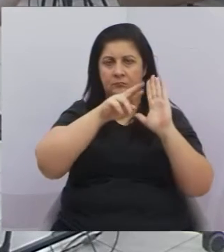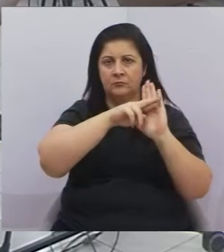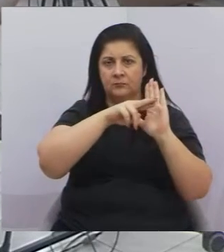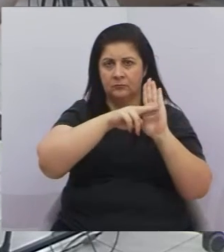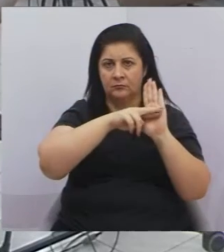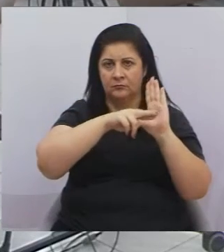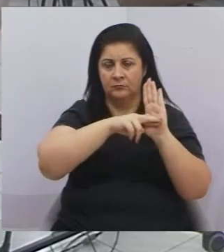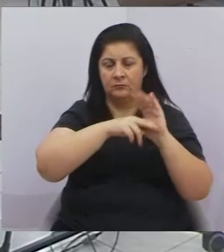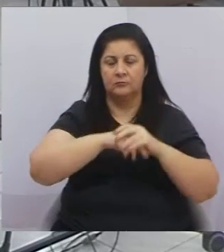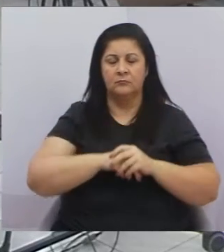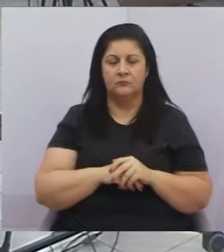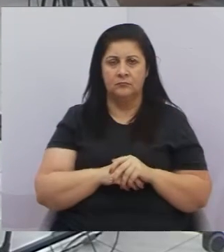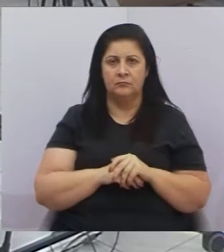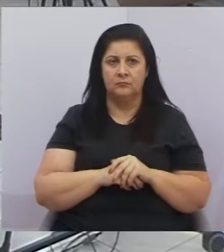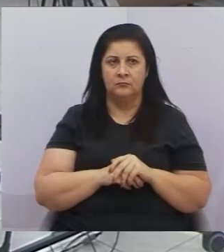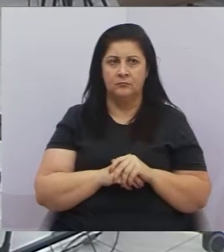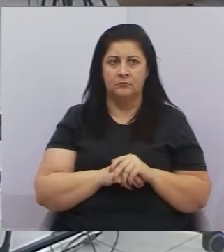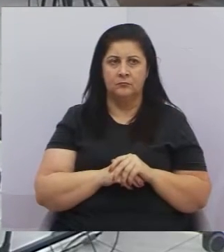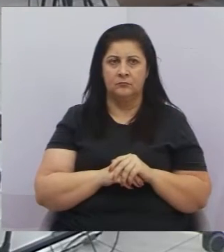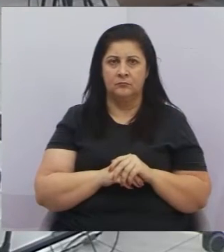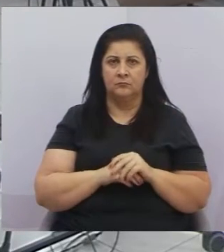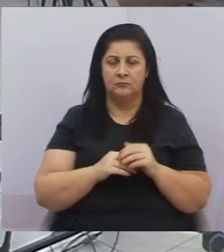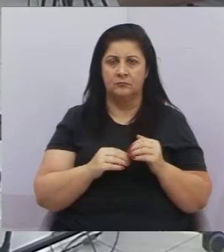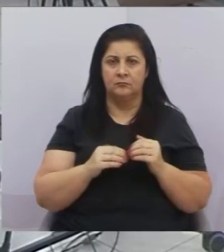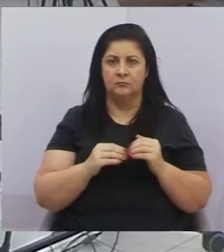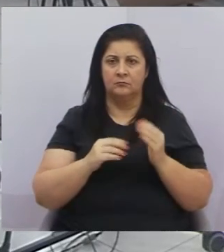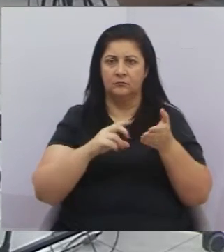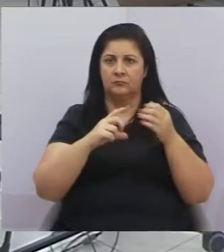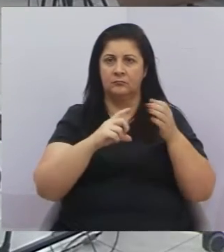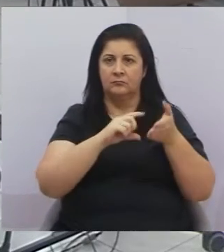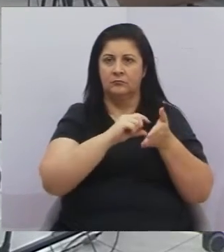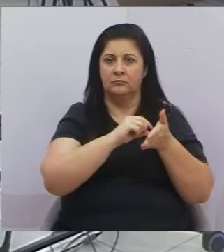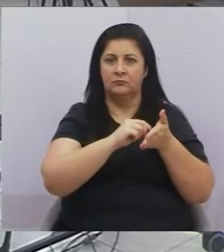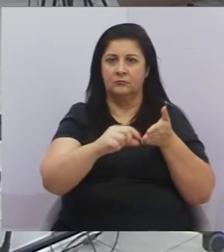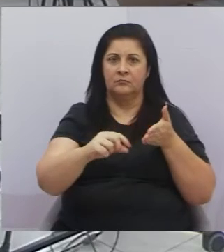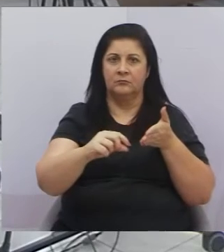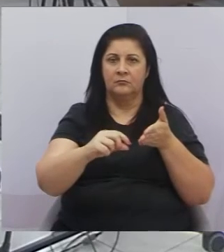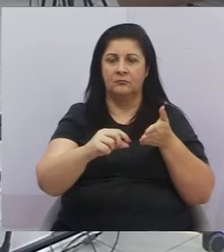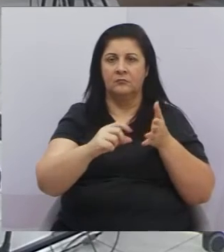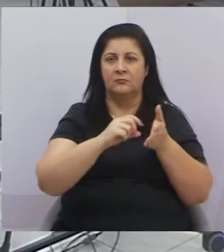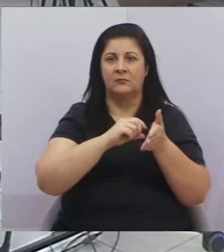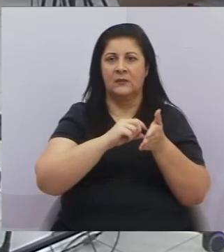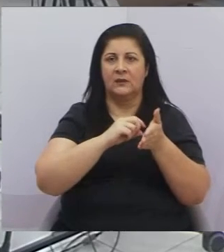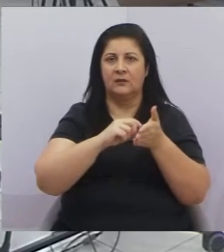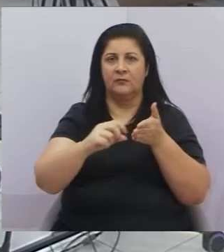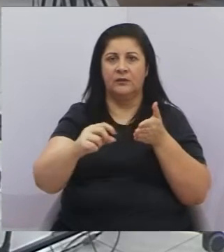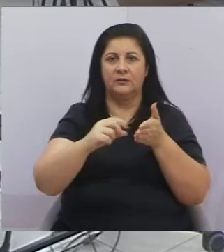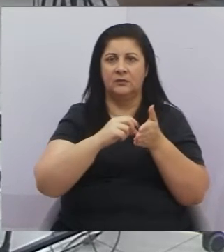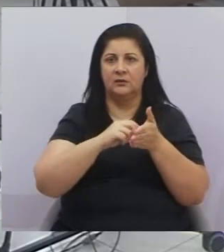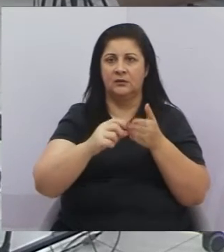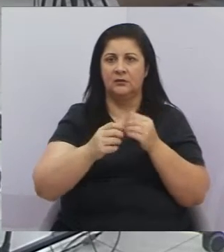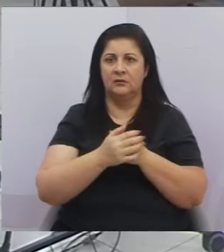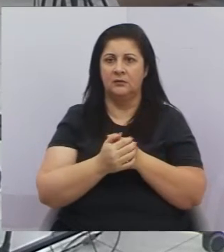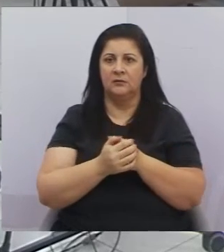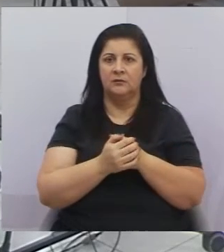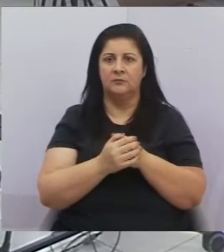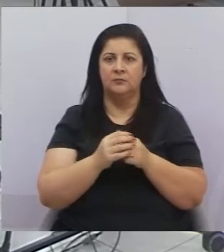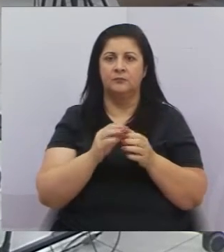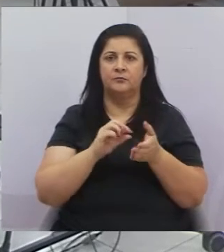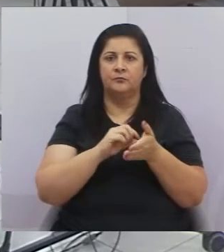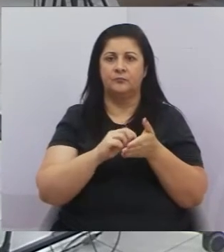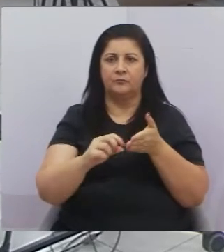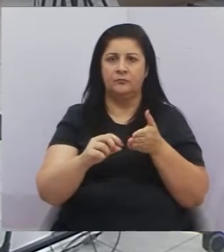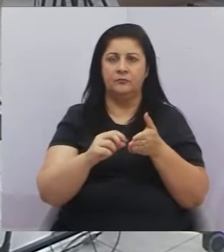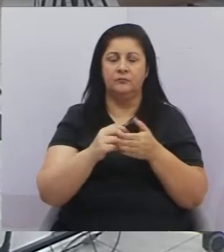regimental. Deste modo, nos termos do inciso do artigo 5A do artigo 72 do Regimento Interno desta Casa, peço ao segundo secretário